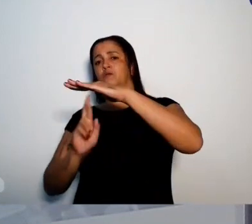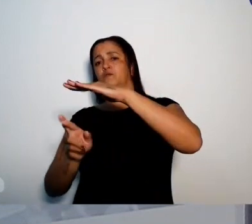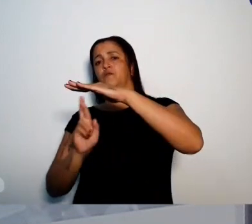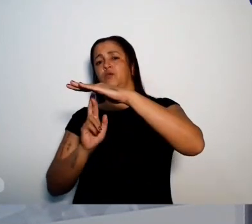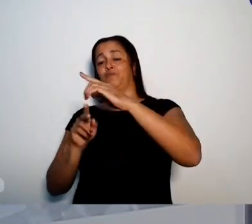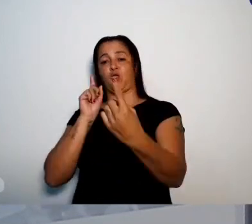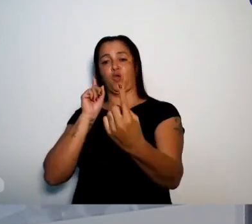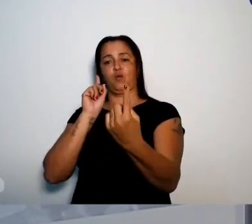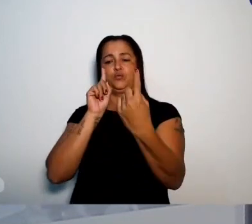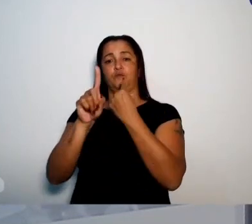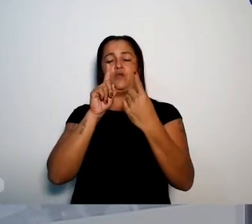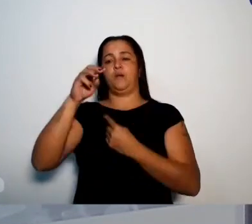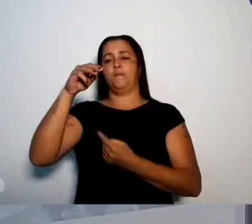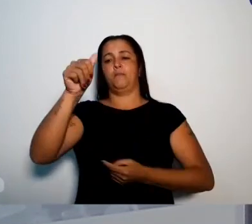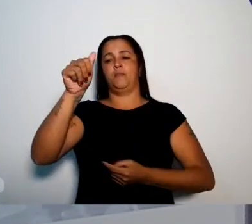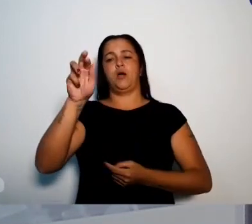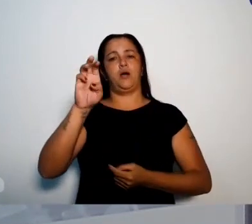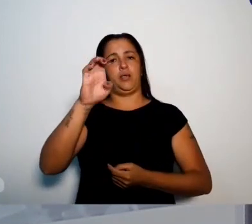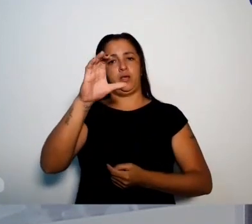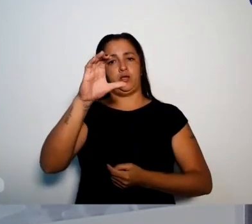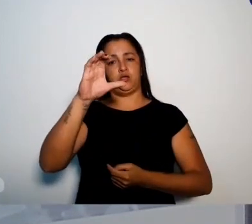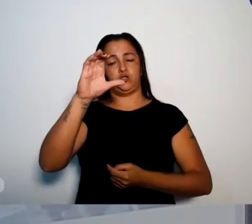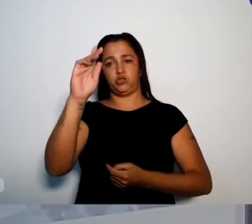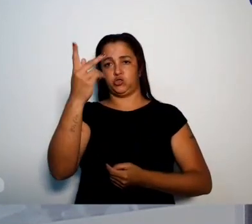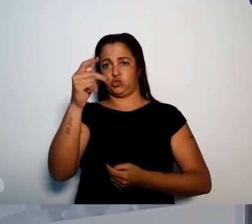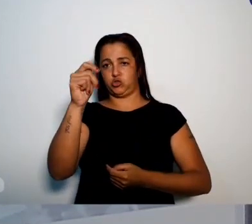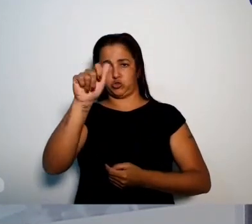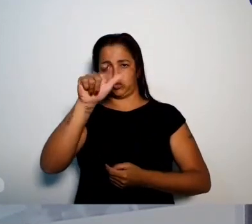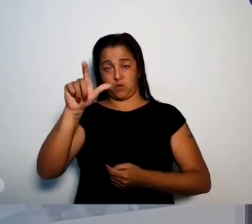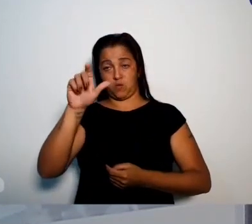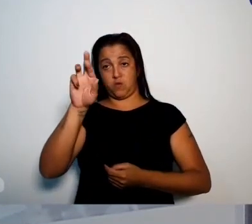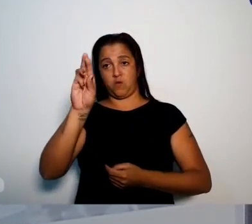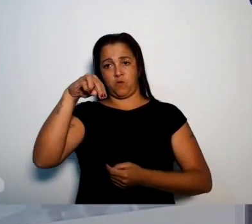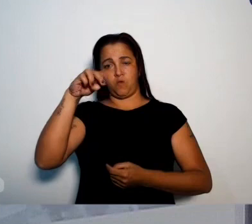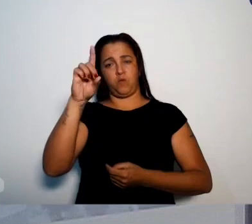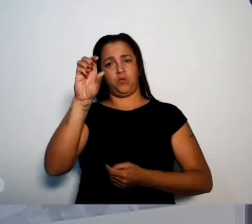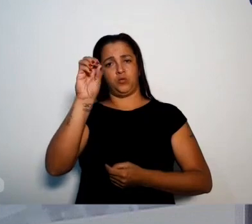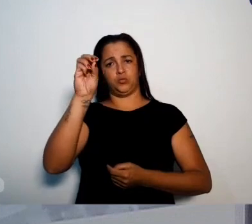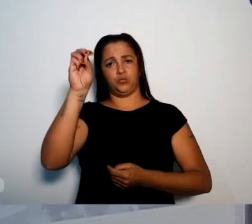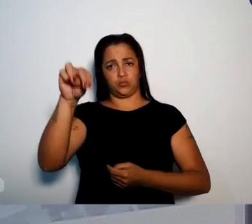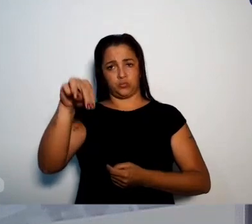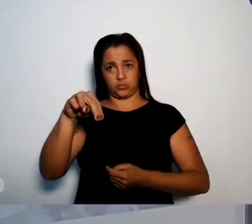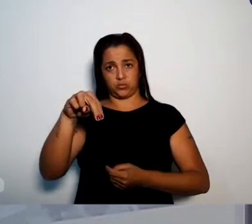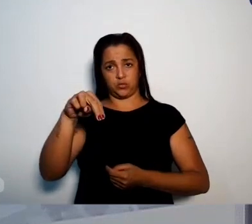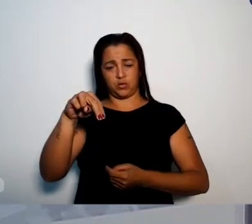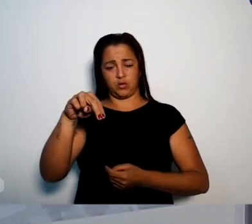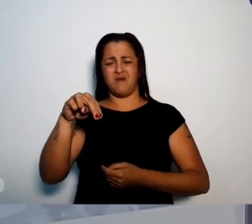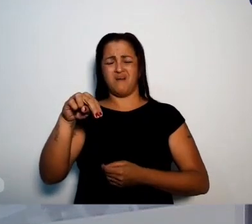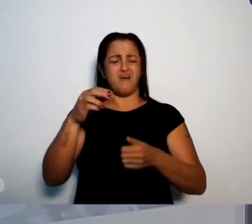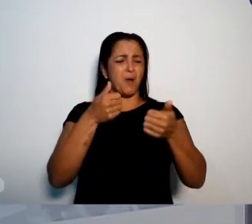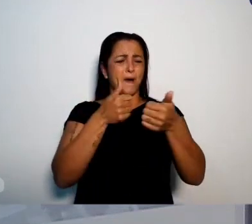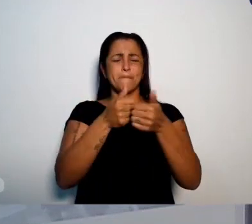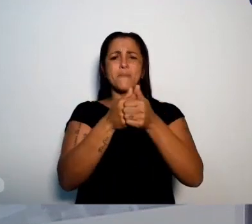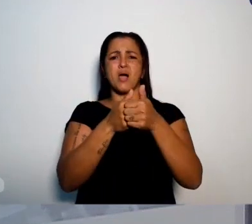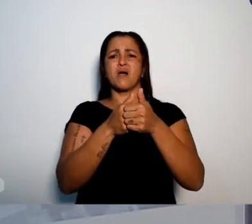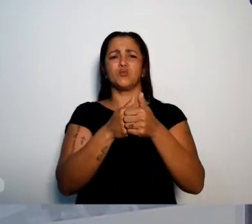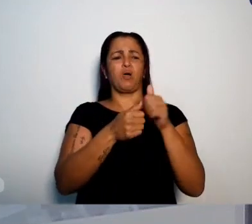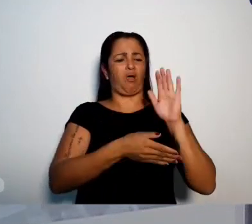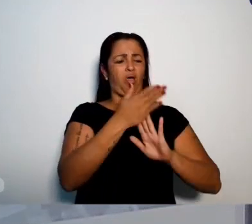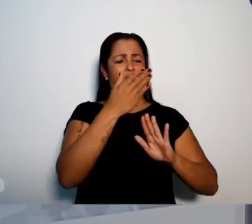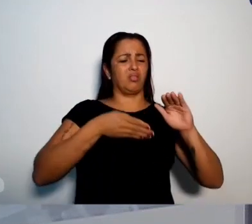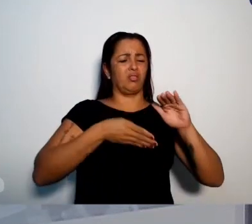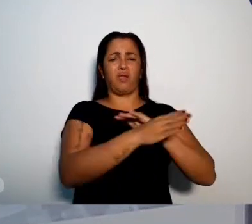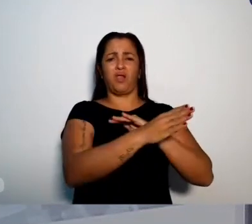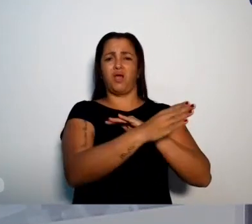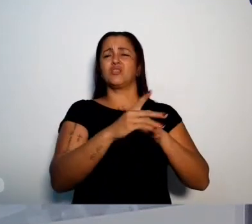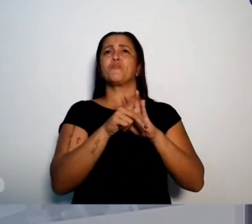Rondon, nas margens da Marechal Rondon. Bem ali, próximo ali, à entrada em frente à entrada